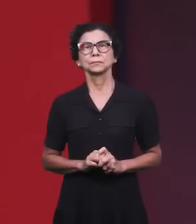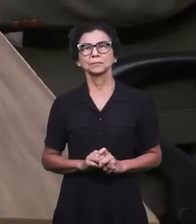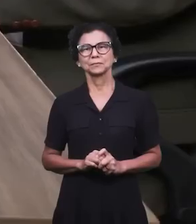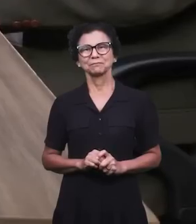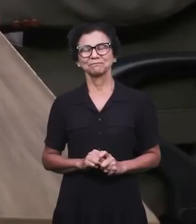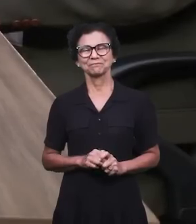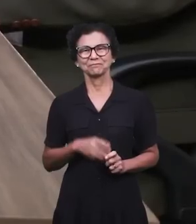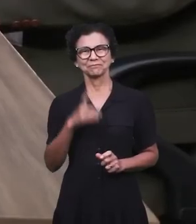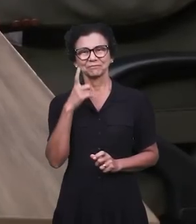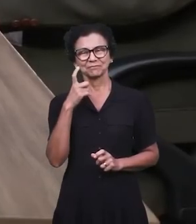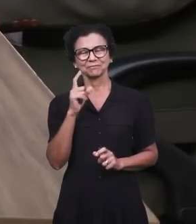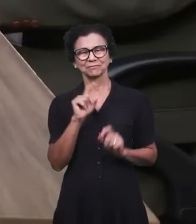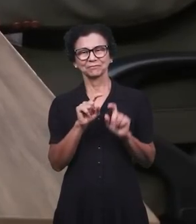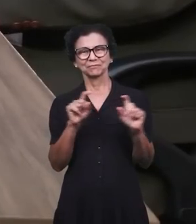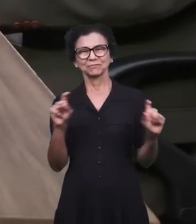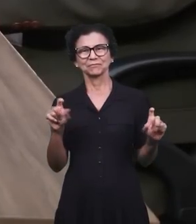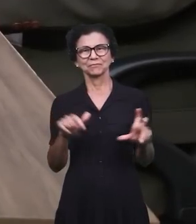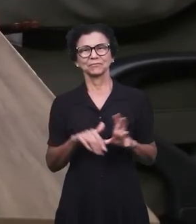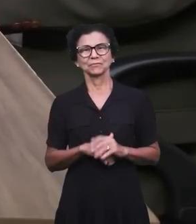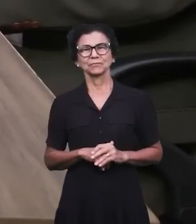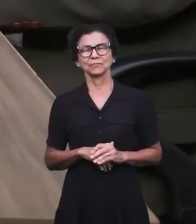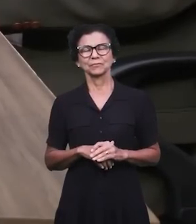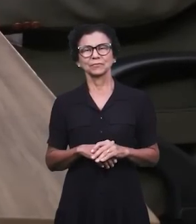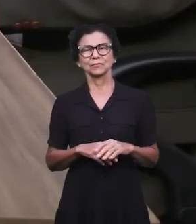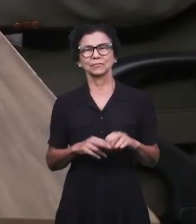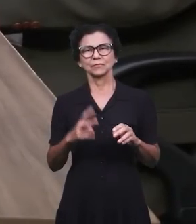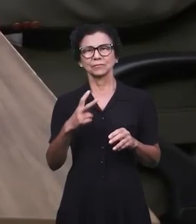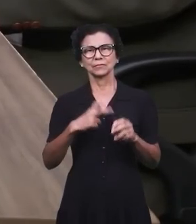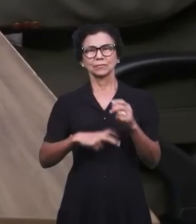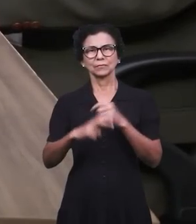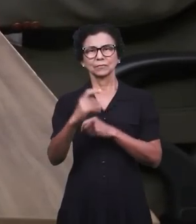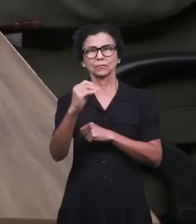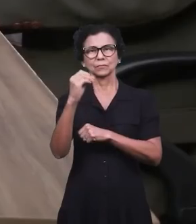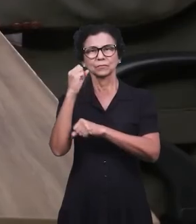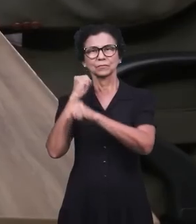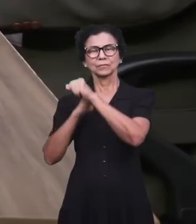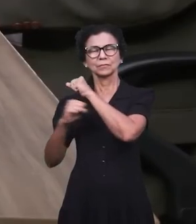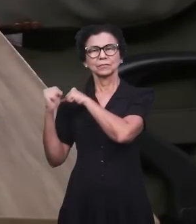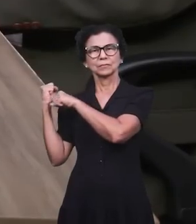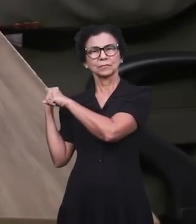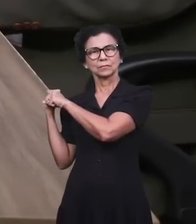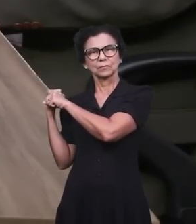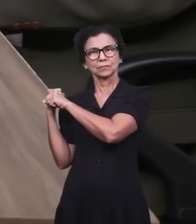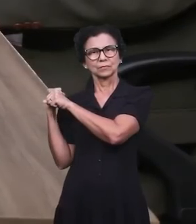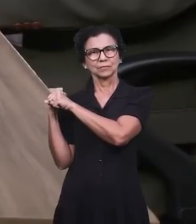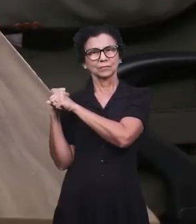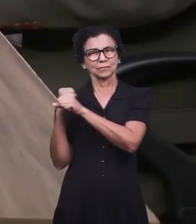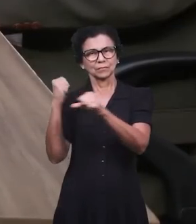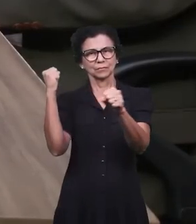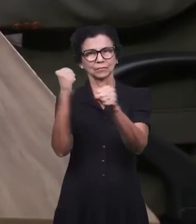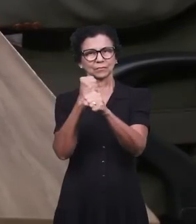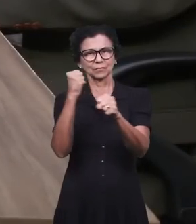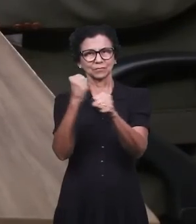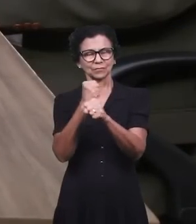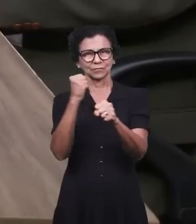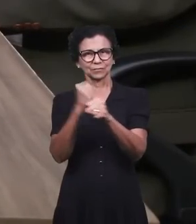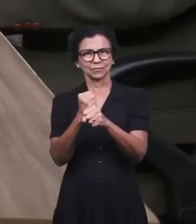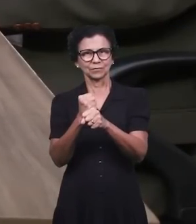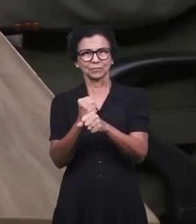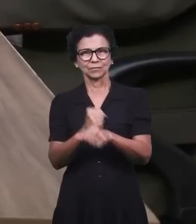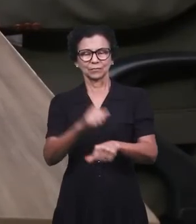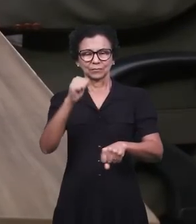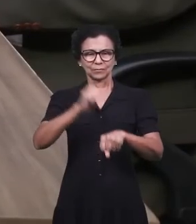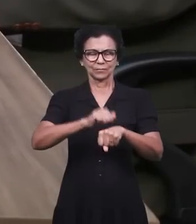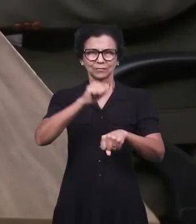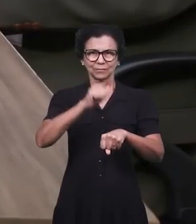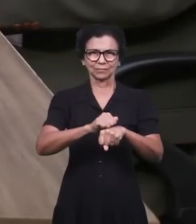na engenharia, né? Há 50 anos atrás, você falava de obras de estrutura em concreto. Então, os seus pais, avós, né,